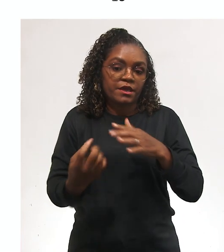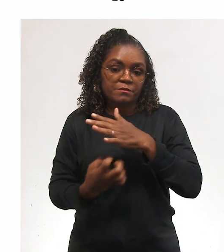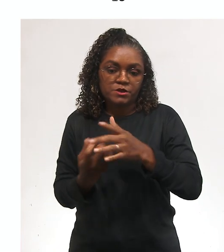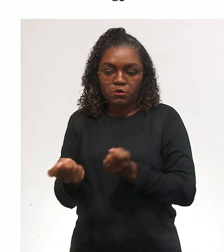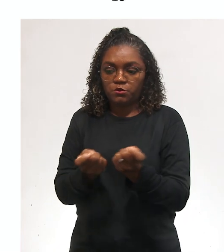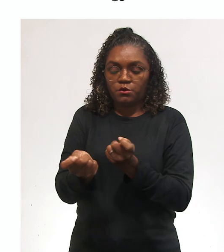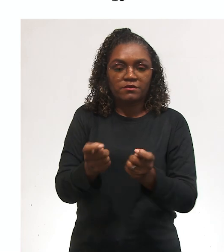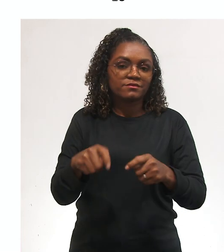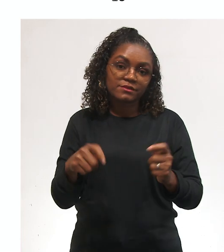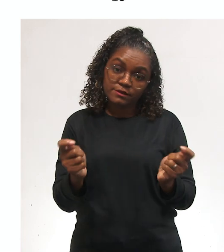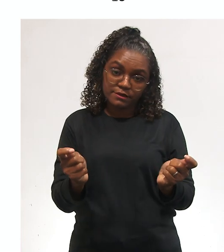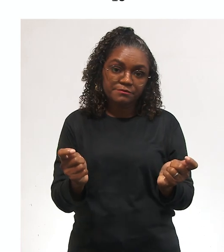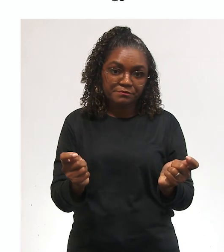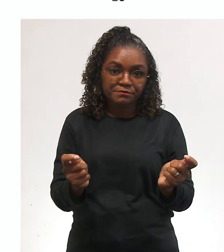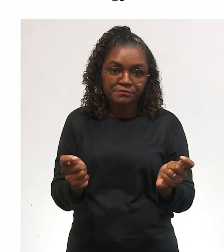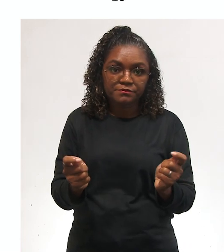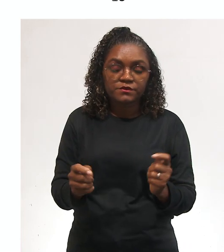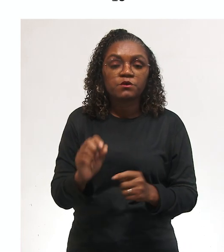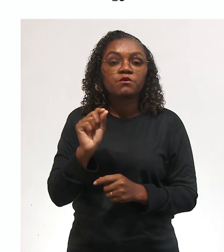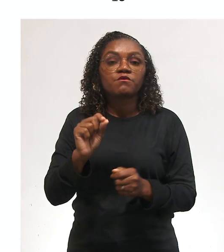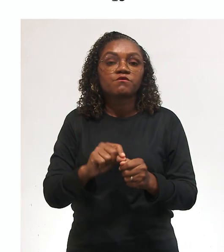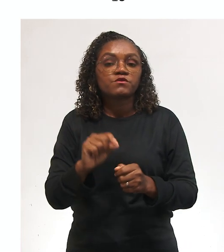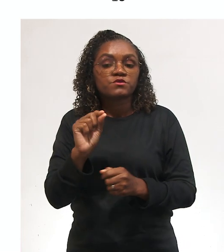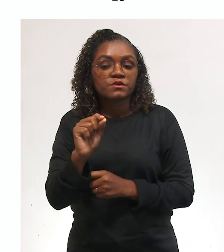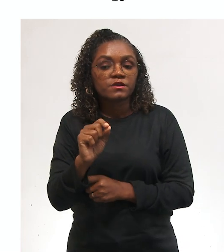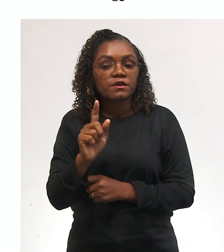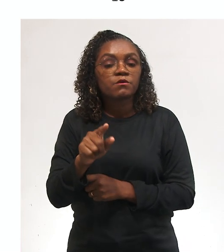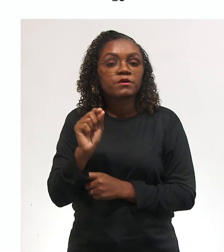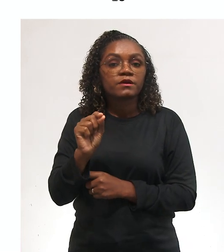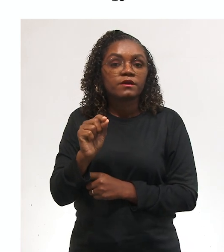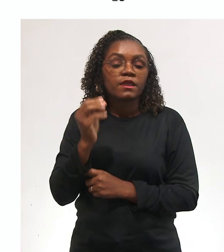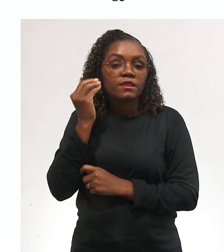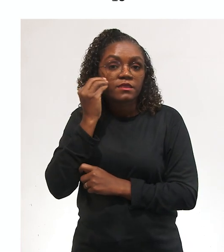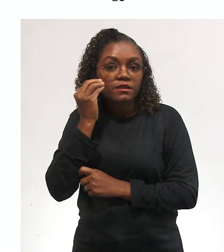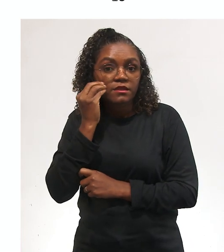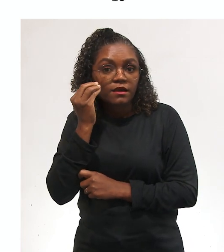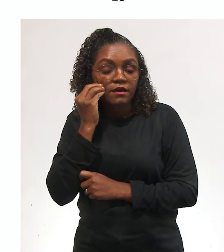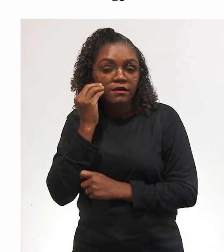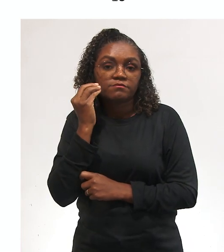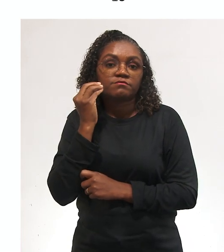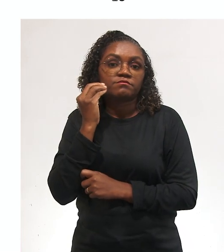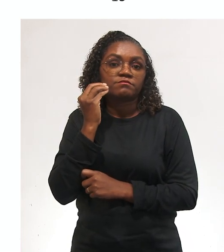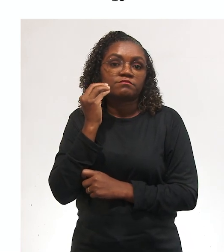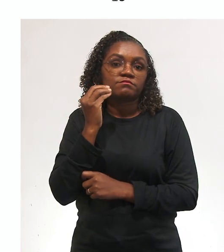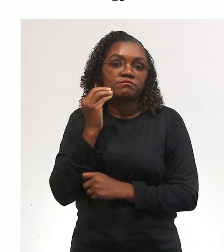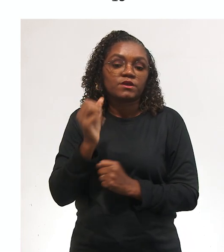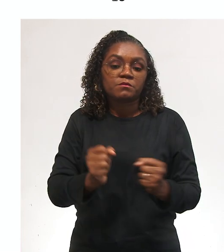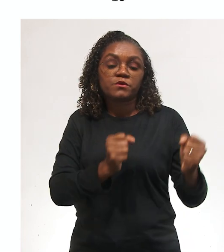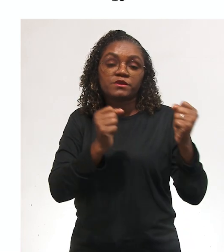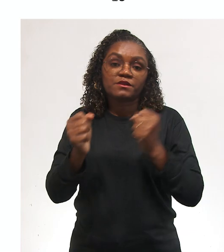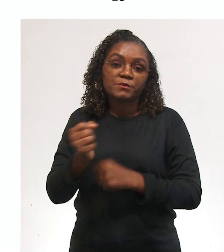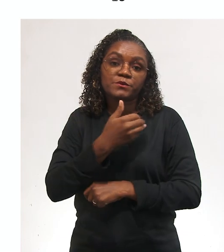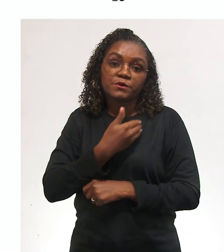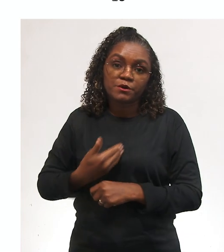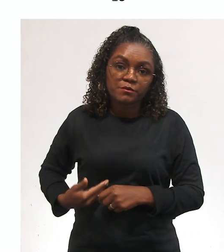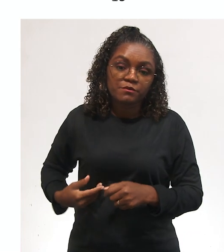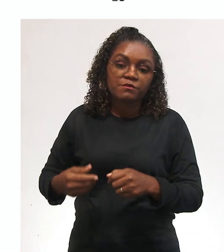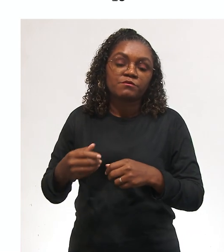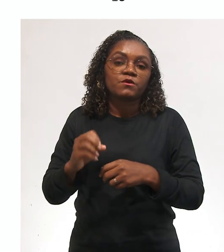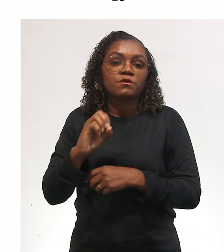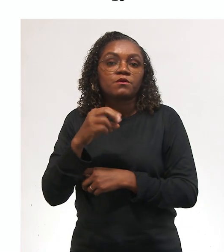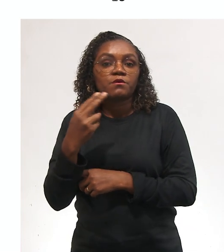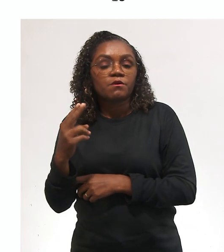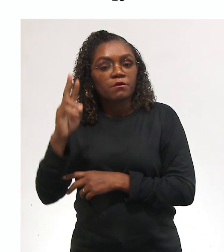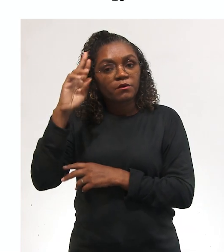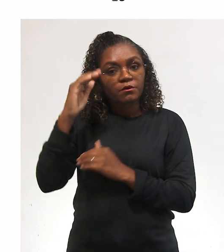do controle da empresa, então o máximo que a gente vai poder fazer é tentar influenciar as autoridades para resolver aquela